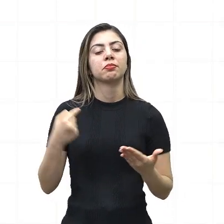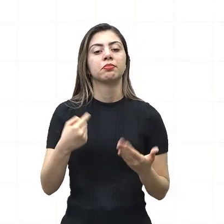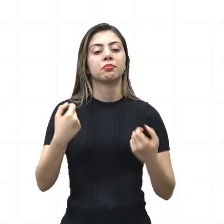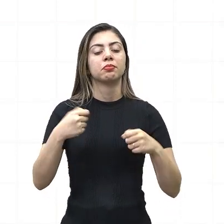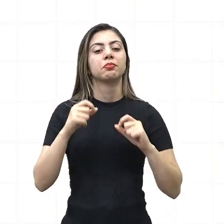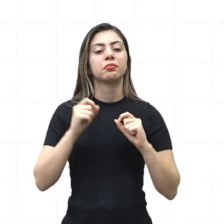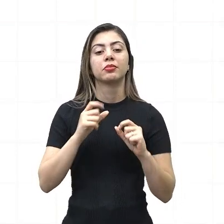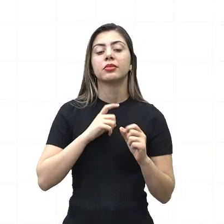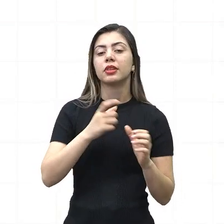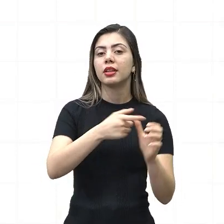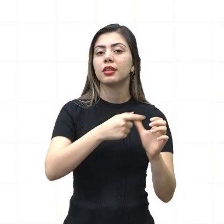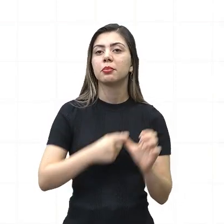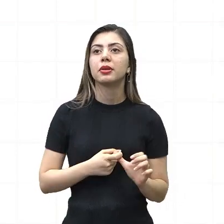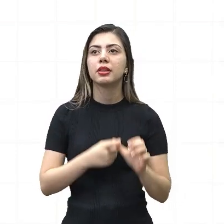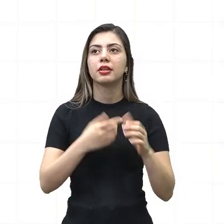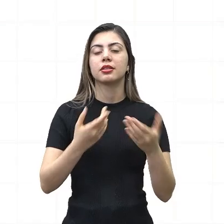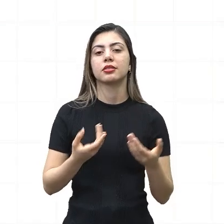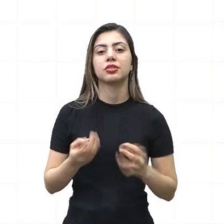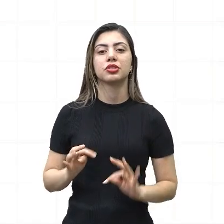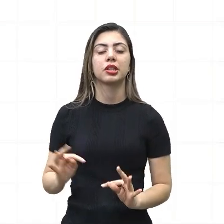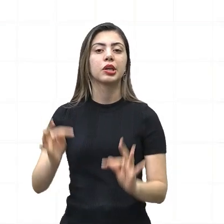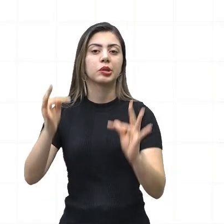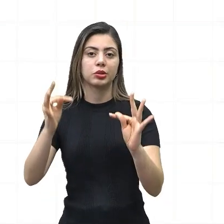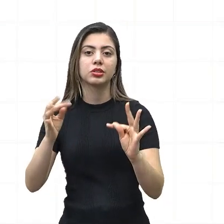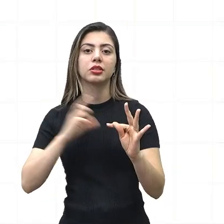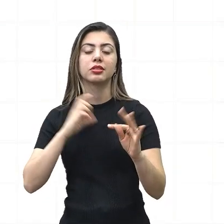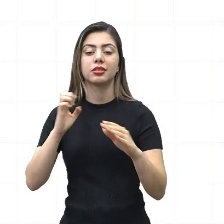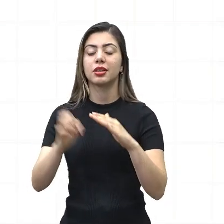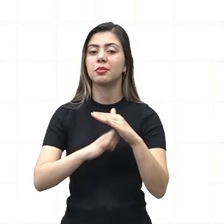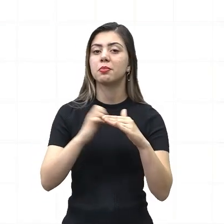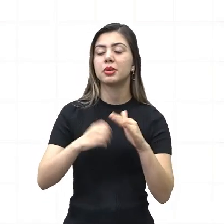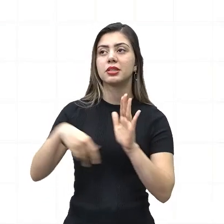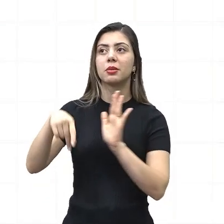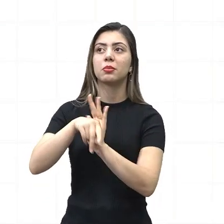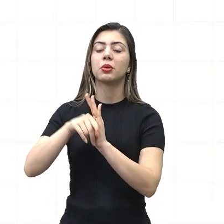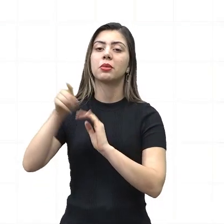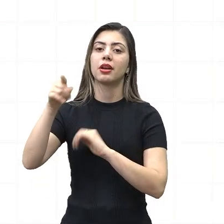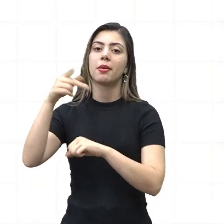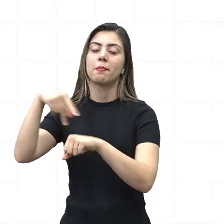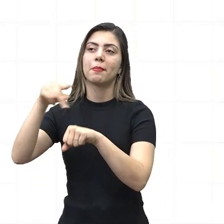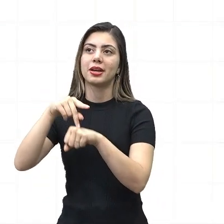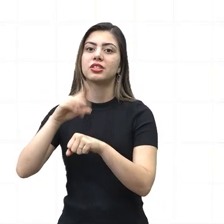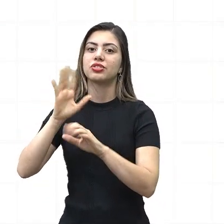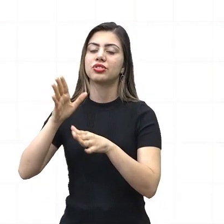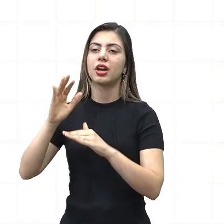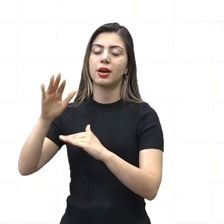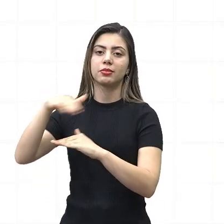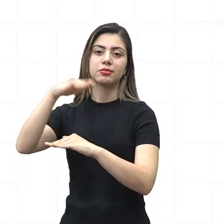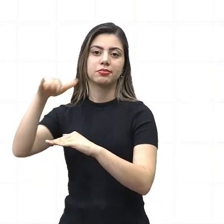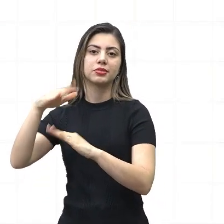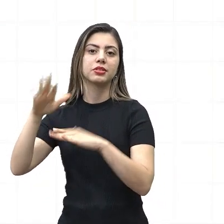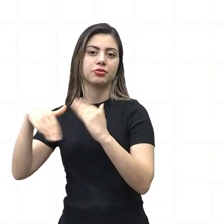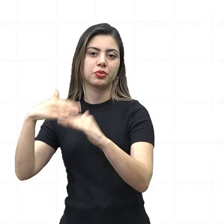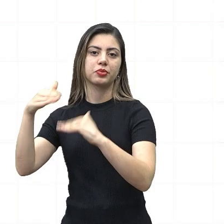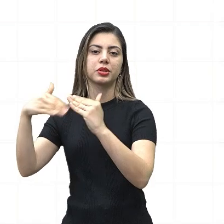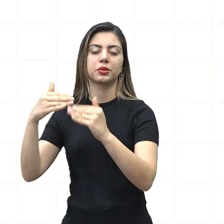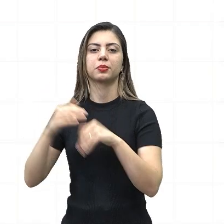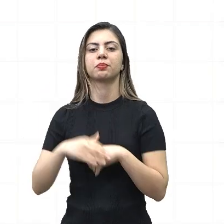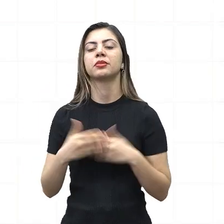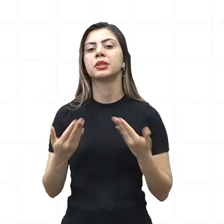capital e de tecnologia das empresas que são dos países desenvolvidos. O que isso significa? É que uma